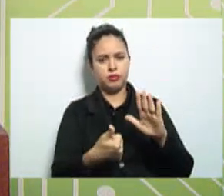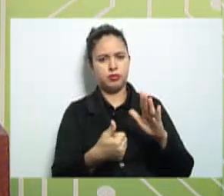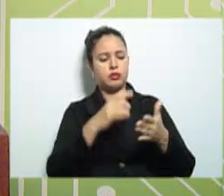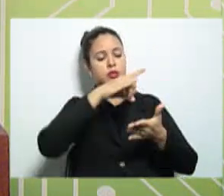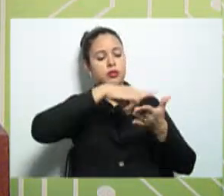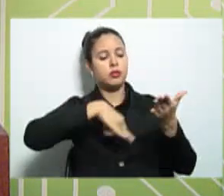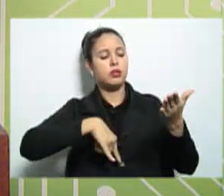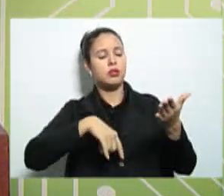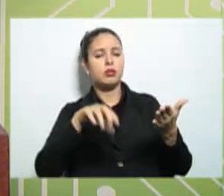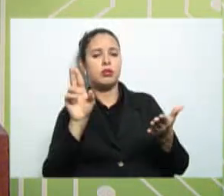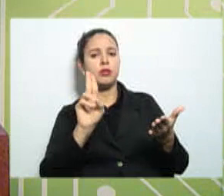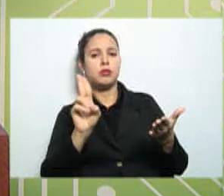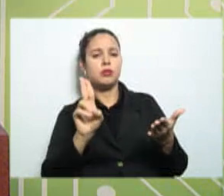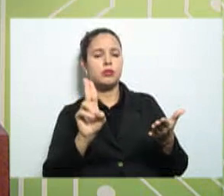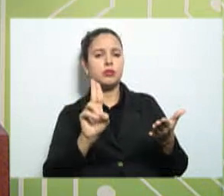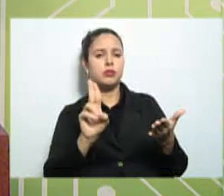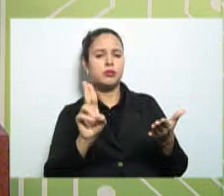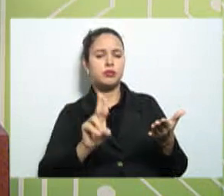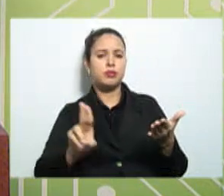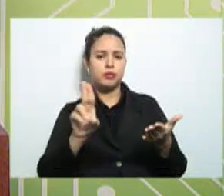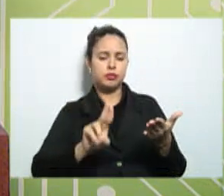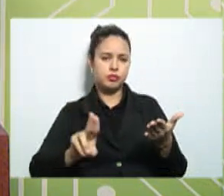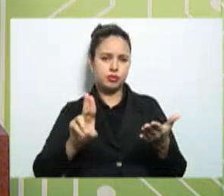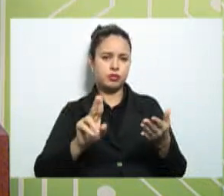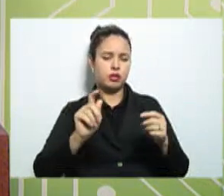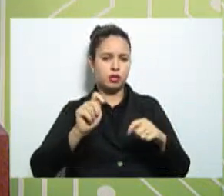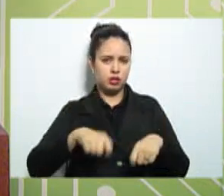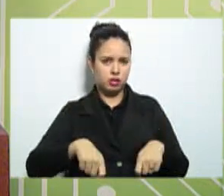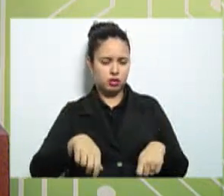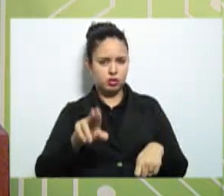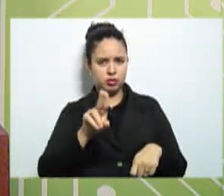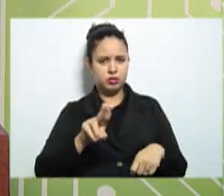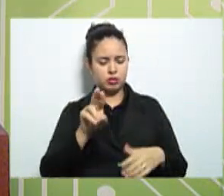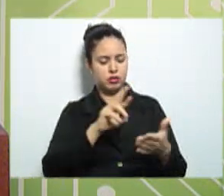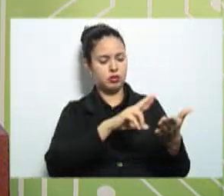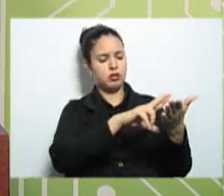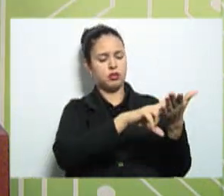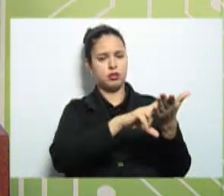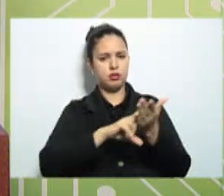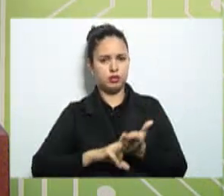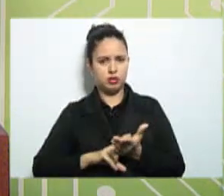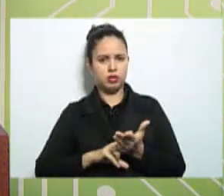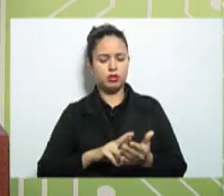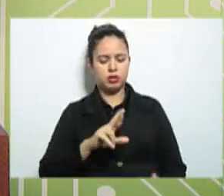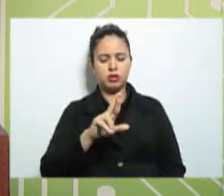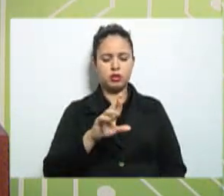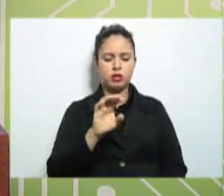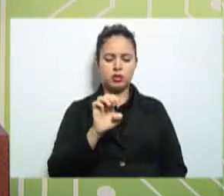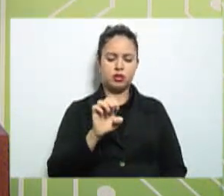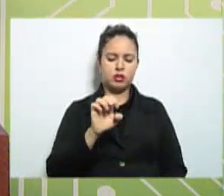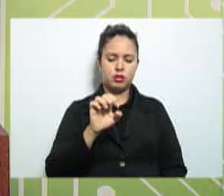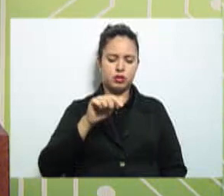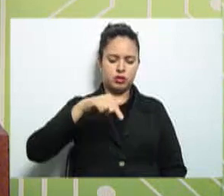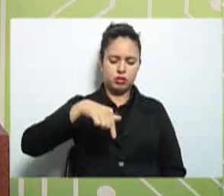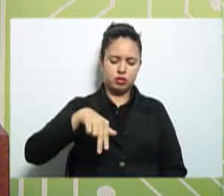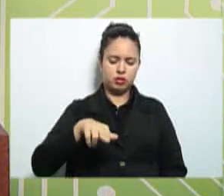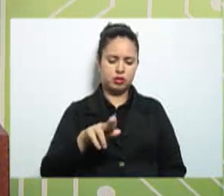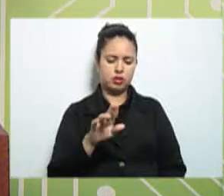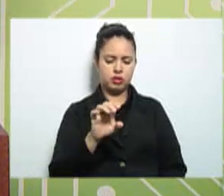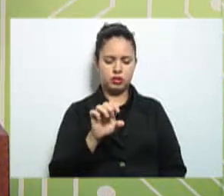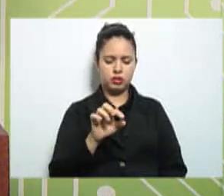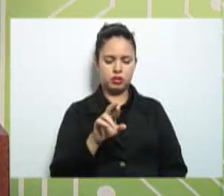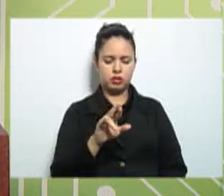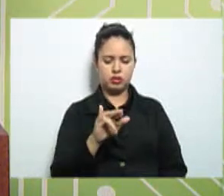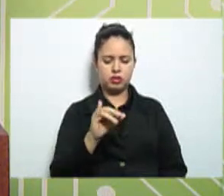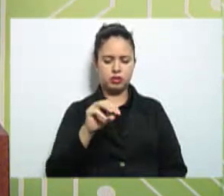posso fazer? Eu posso fazer, por exemplo, um requerimento. O requerimento, ele pode ser feito tanto digitado, quanto ele pode